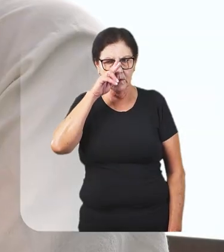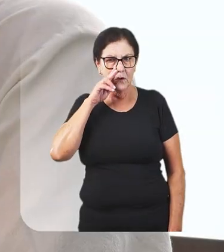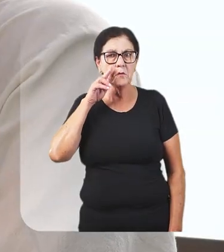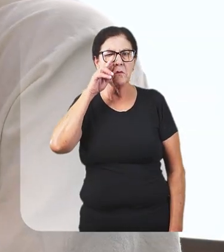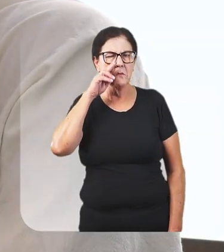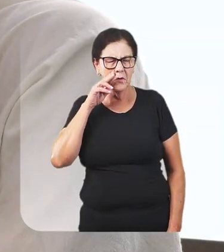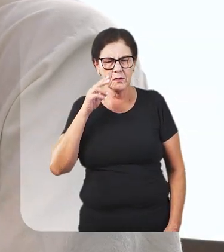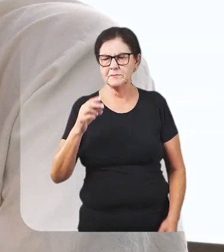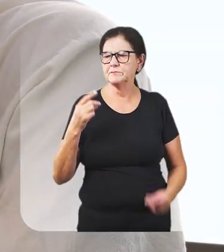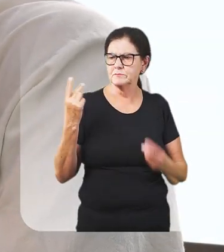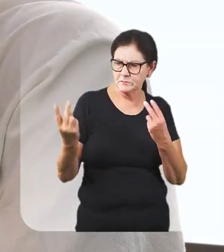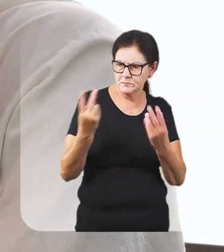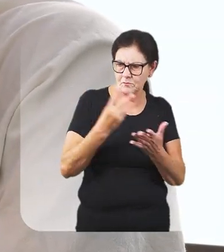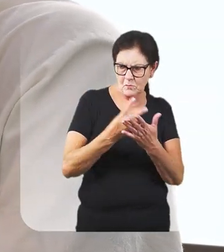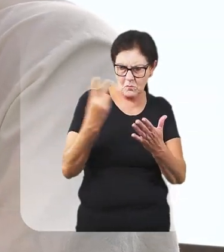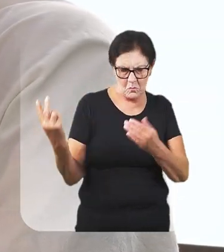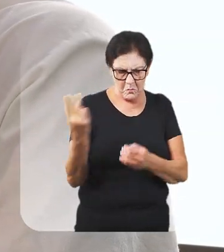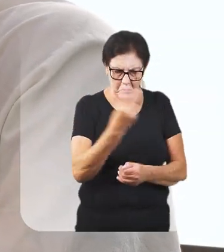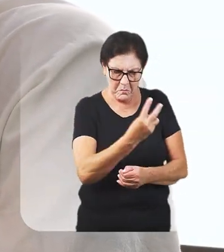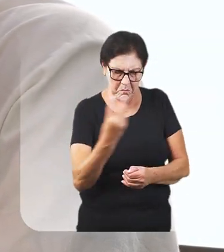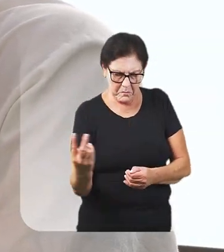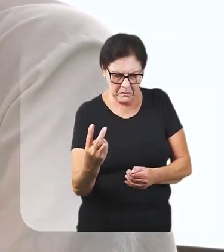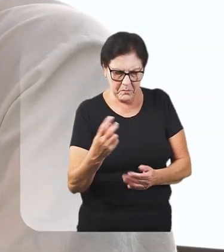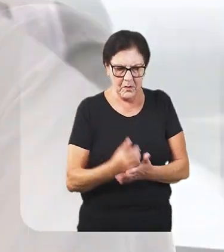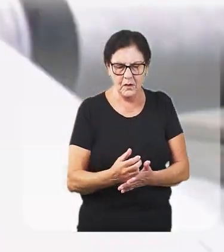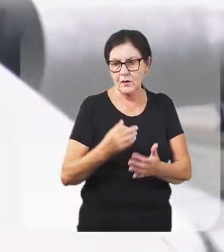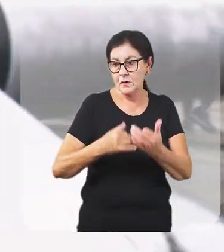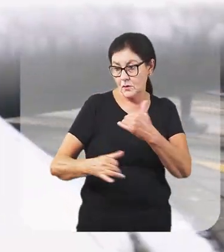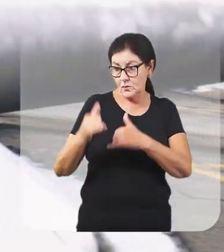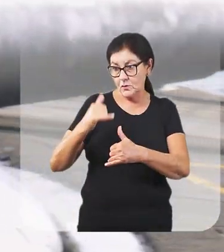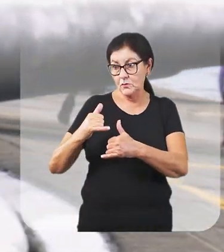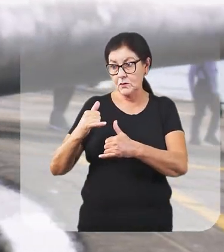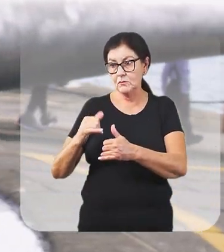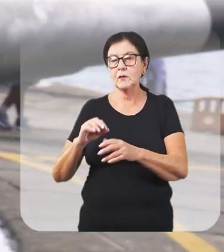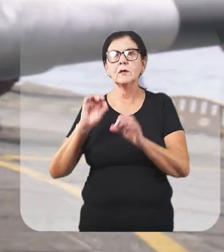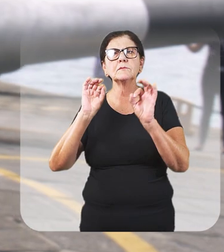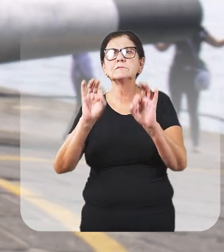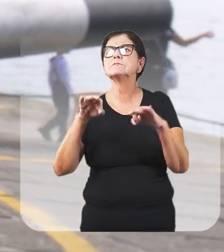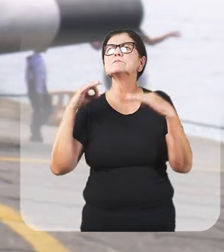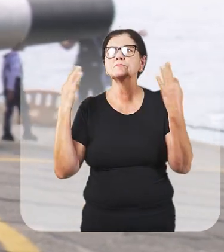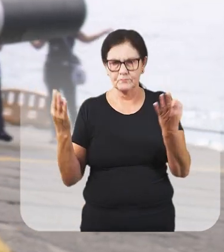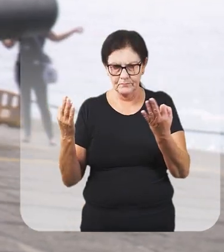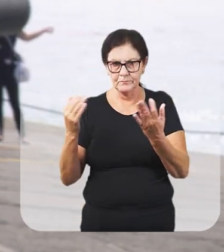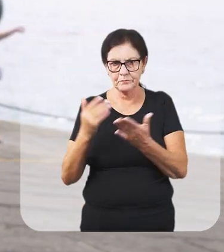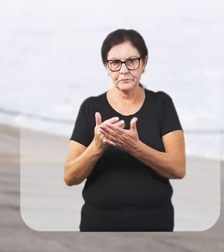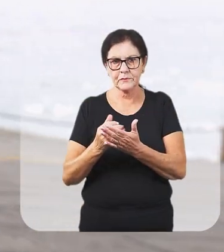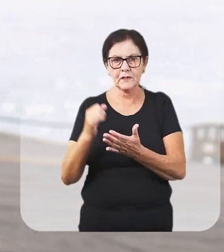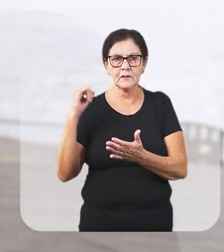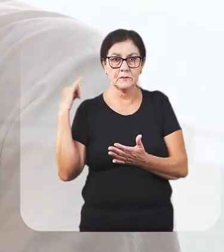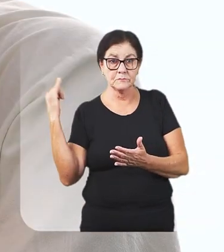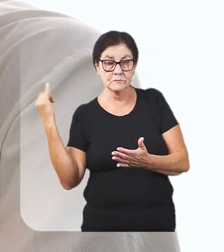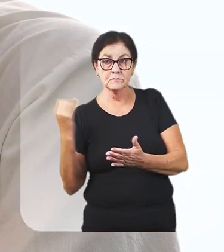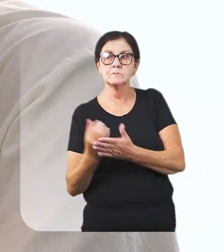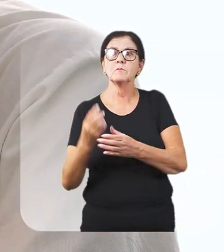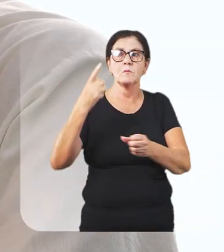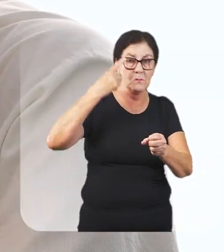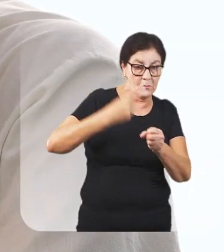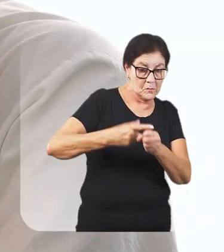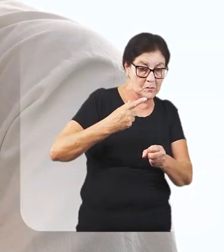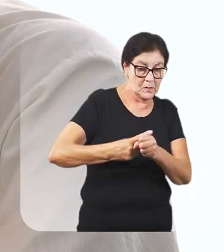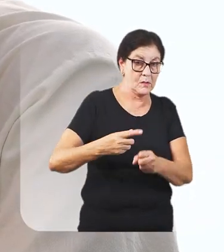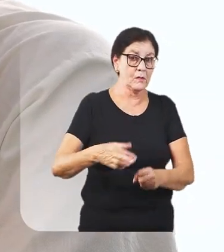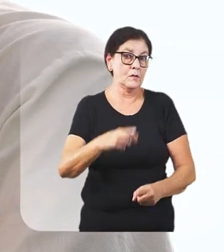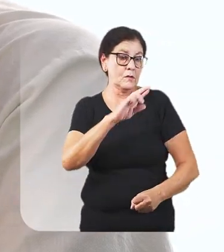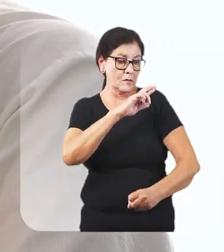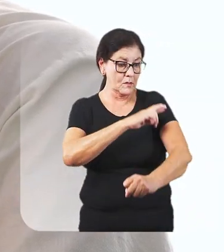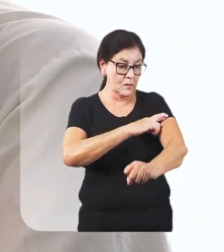Bom, o forte, os canhões estão instalados em cúpulas giratórias. Eles podem atirar para em todas as direções, inclusive em direção da cidade. Chegou a haver disparos